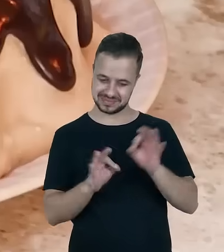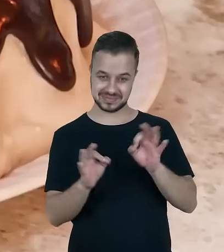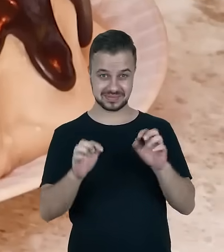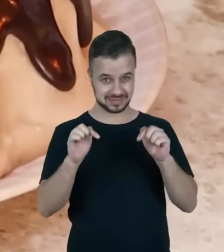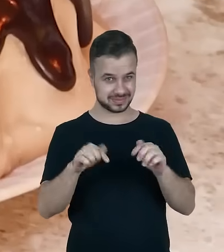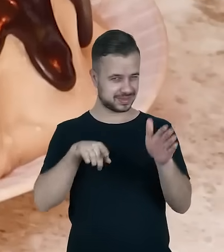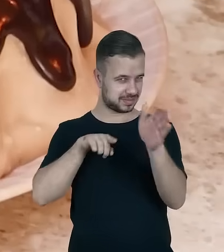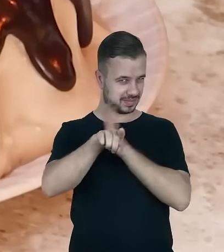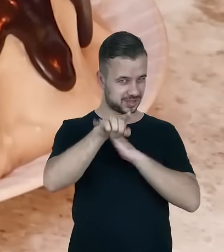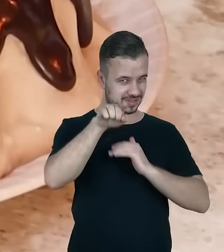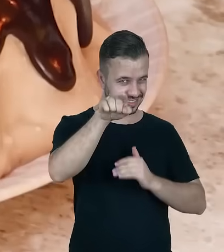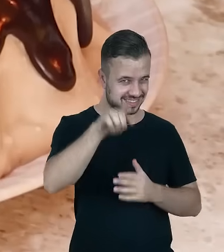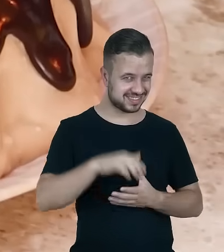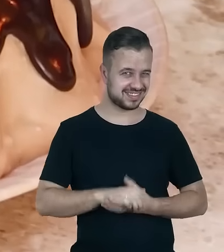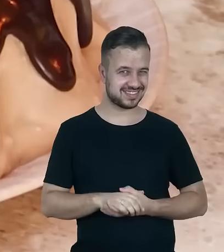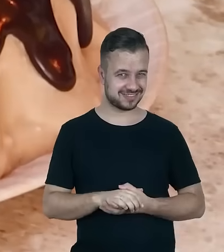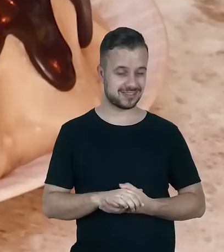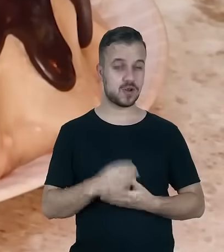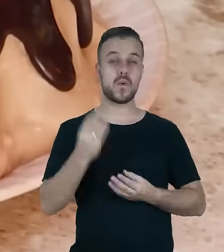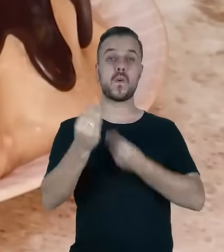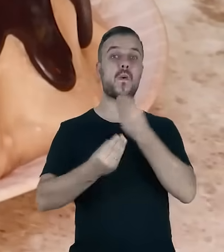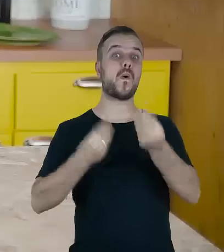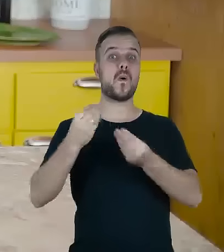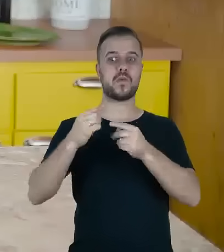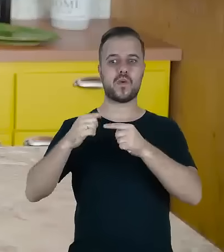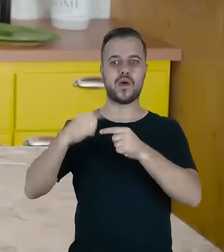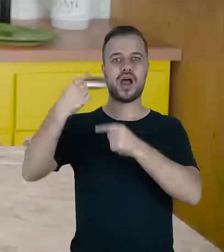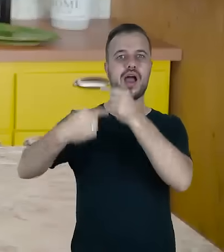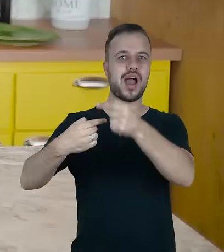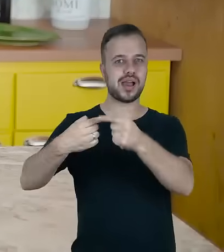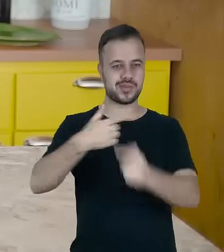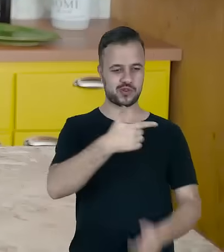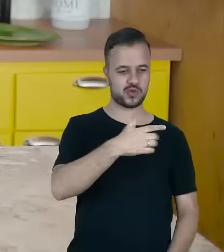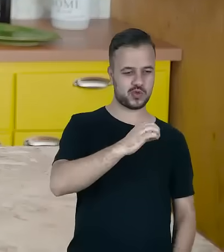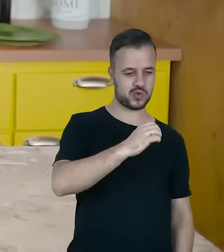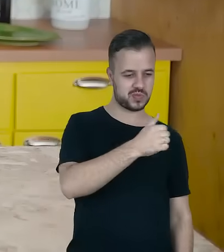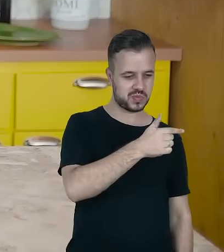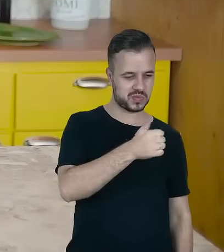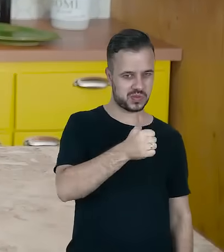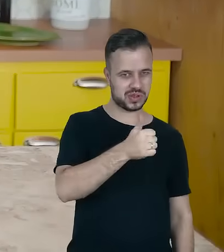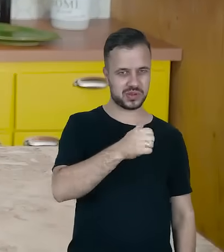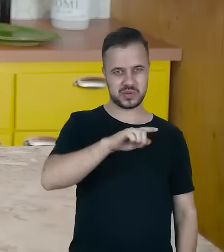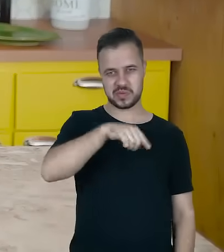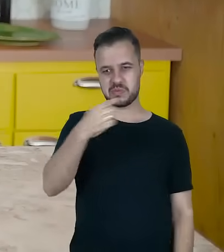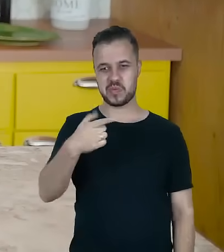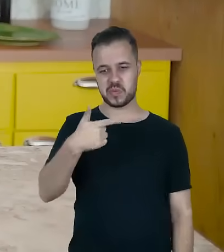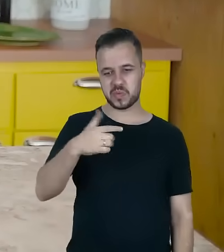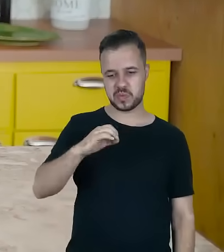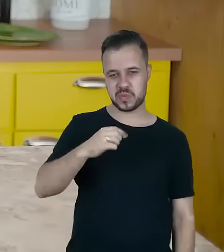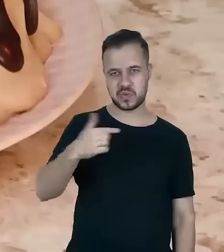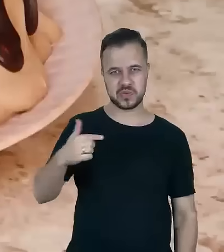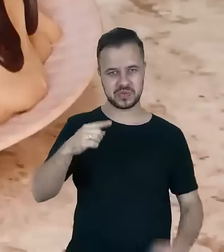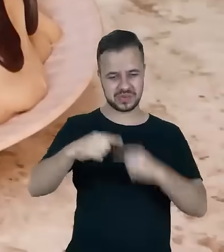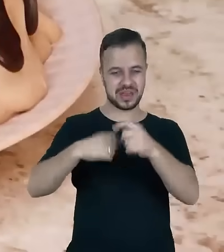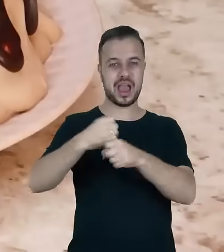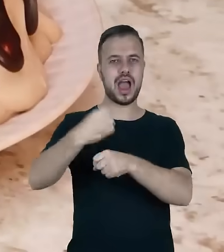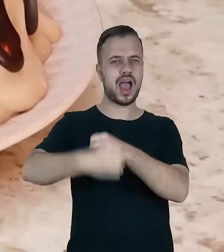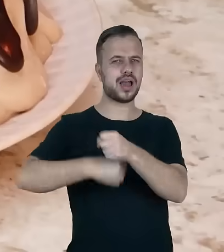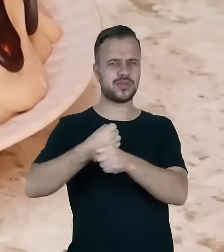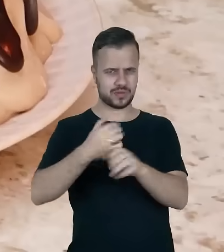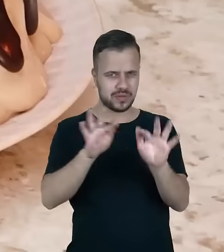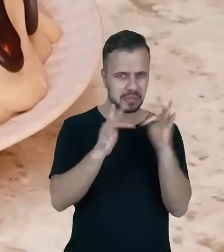Enquanto eu tô decorando aqui, vou fazer uma perguntinha para vocês. Como foi a virada do ano? Passou onde? Com a família?